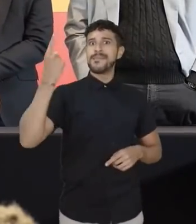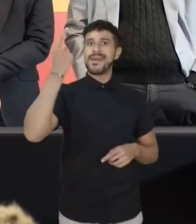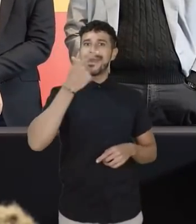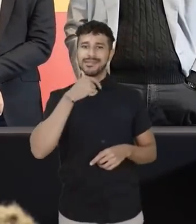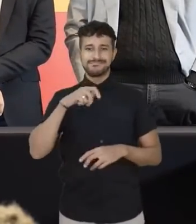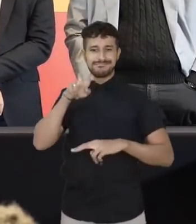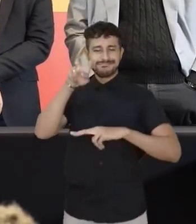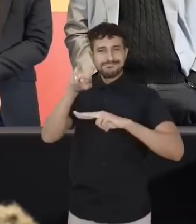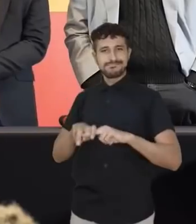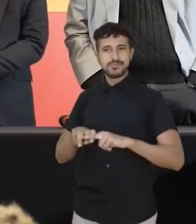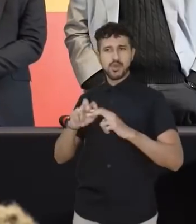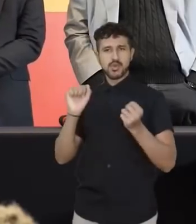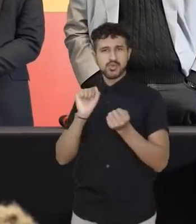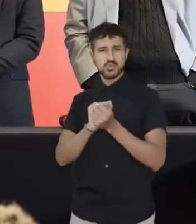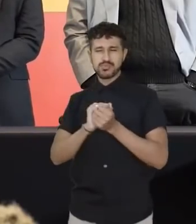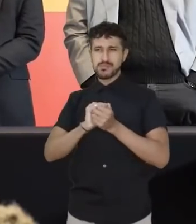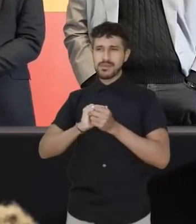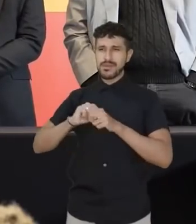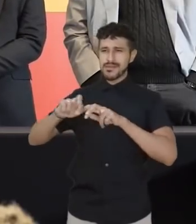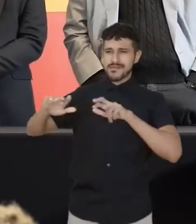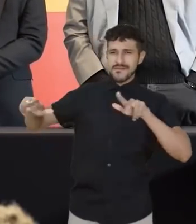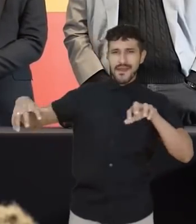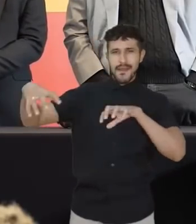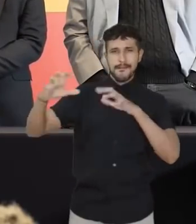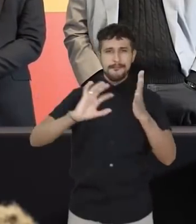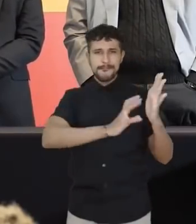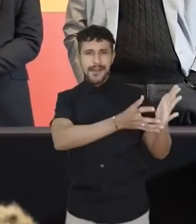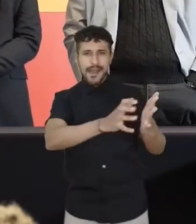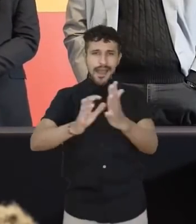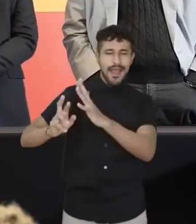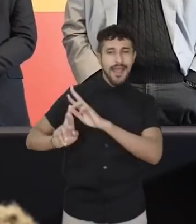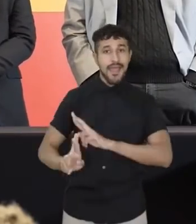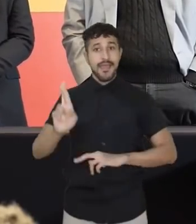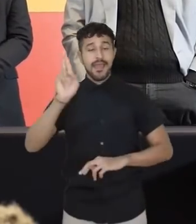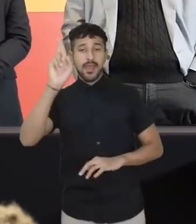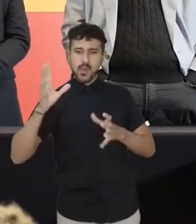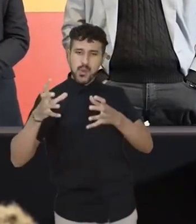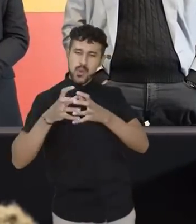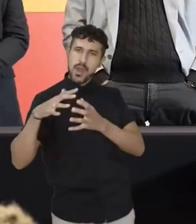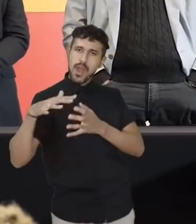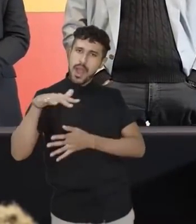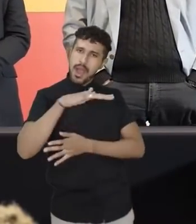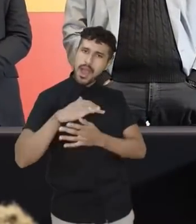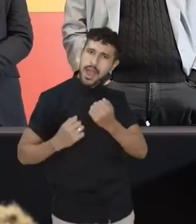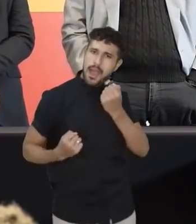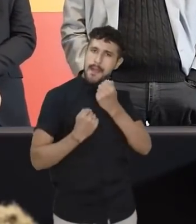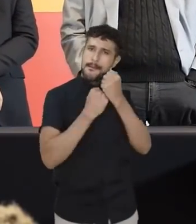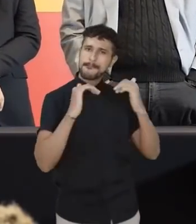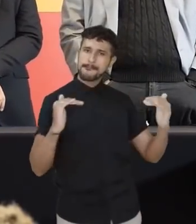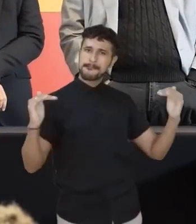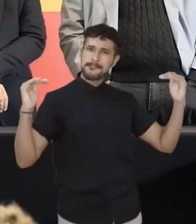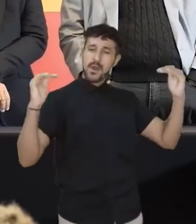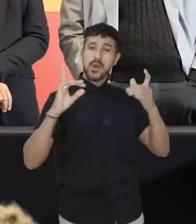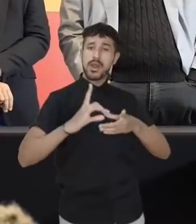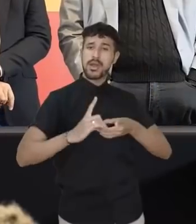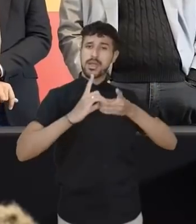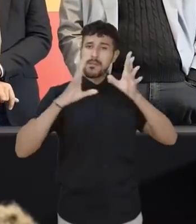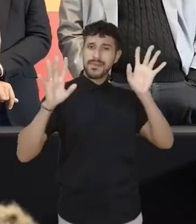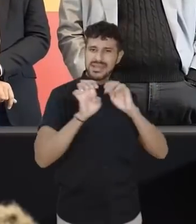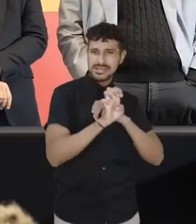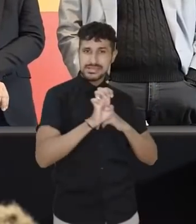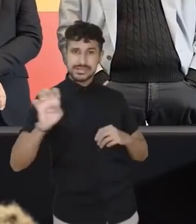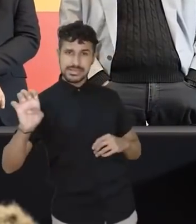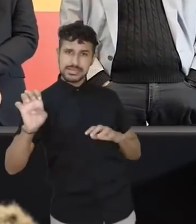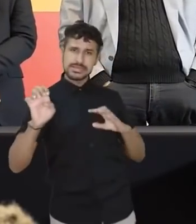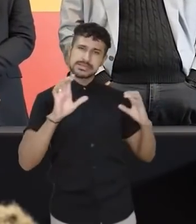o conjunto dos partidos que representam aí esse campo, né, progressista, democrático, da esquerda, da centro-esquerda,